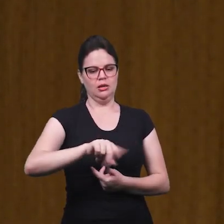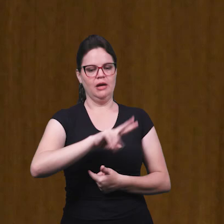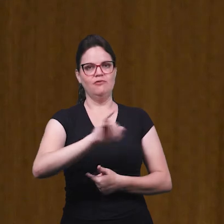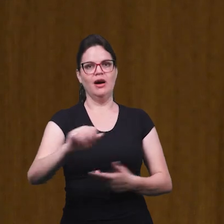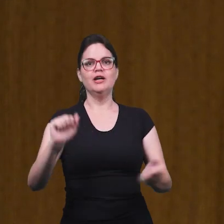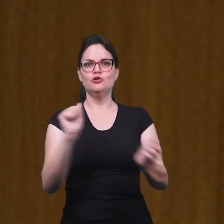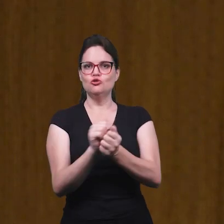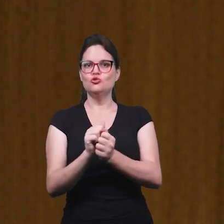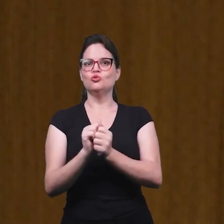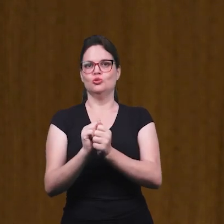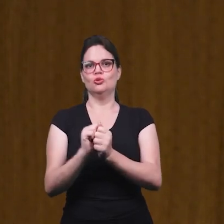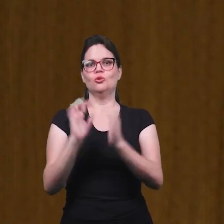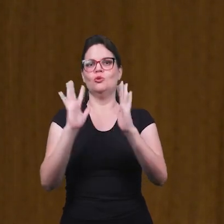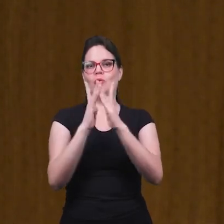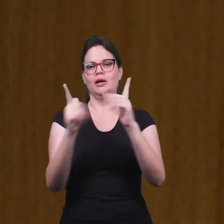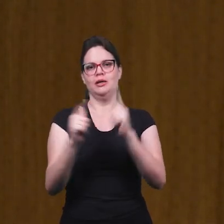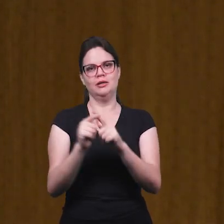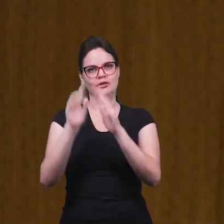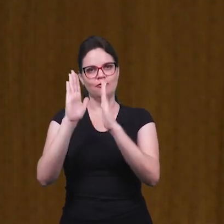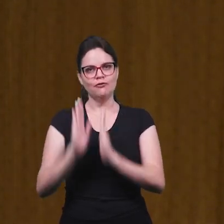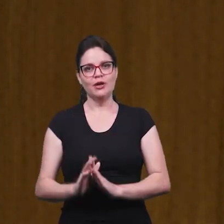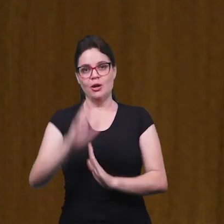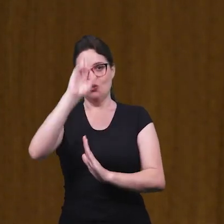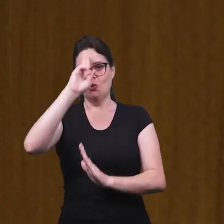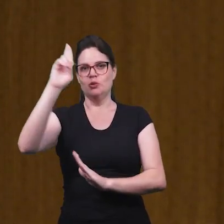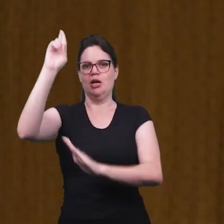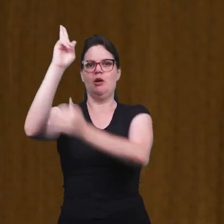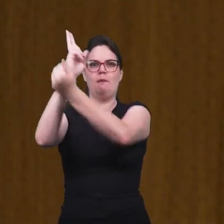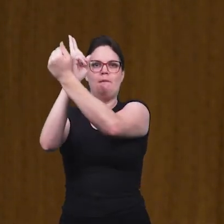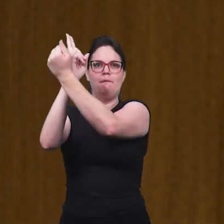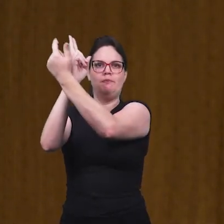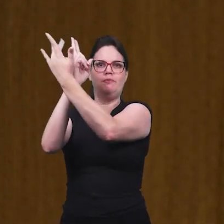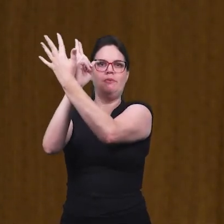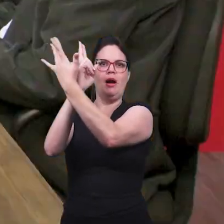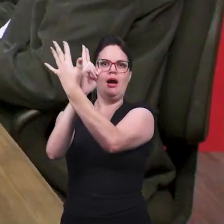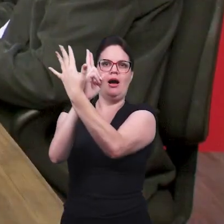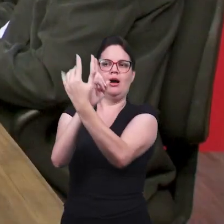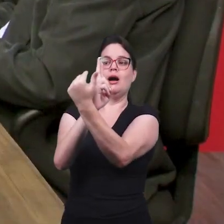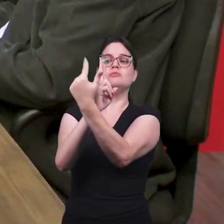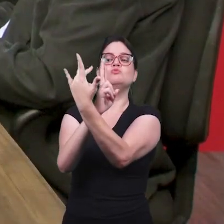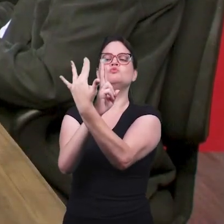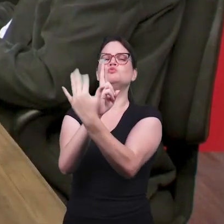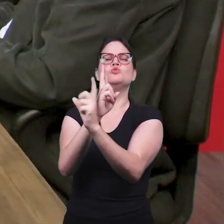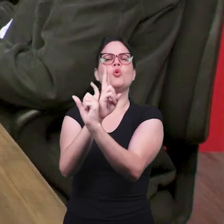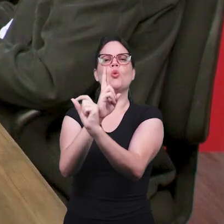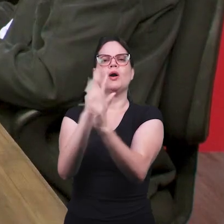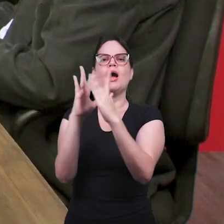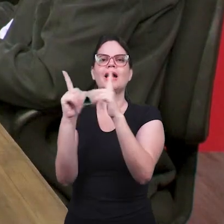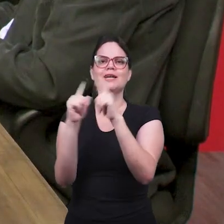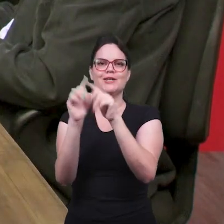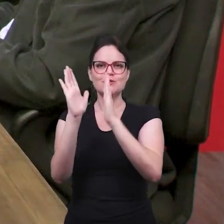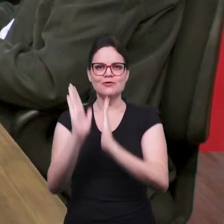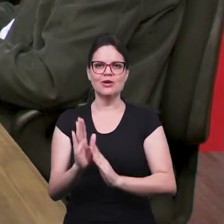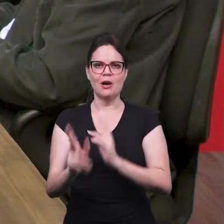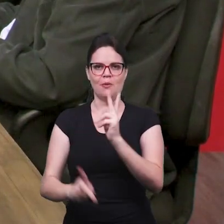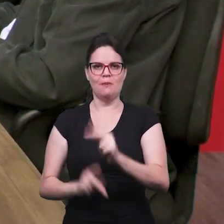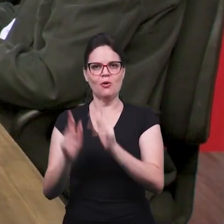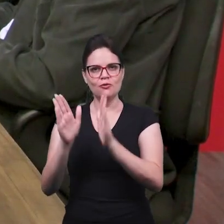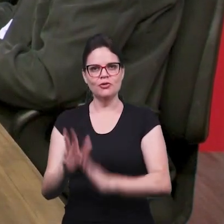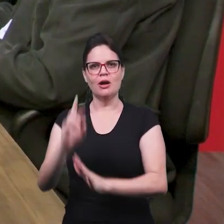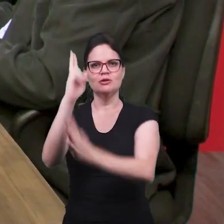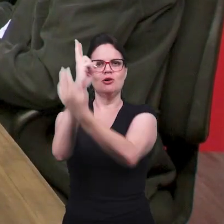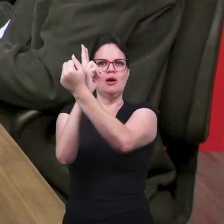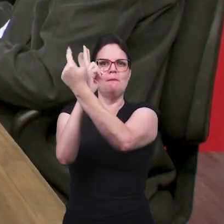os salvos, a igreja que estará com ele nas bodas do Cordeiro. É importante aqui, antes de nós darmos continuidade a esse